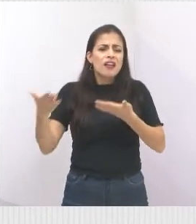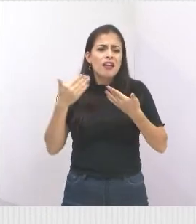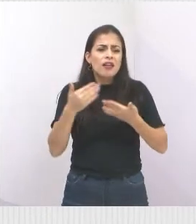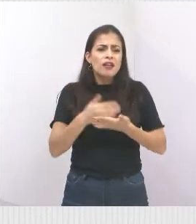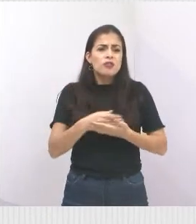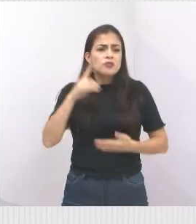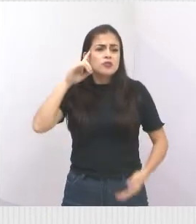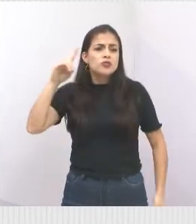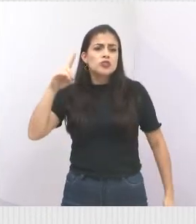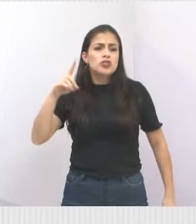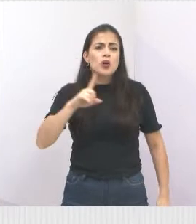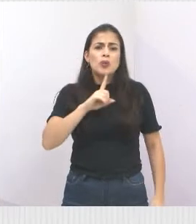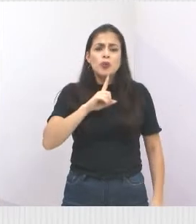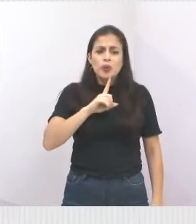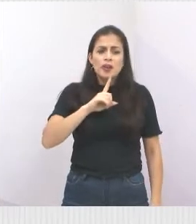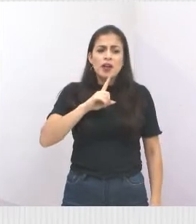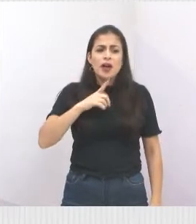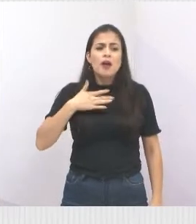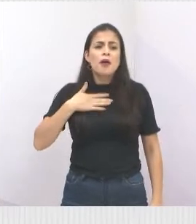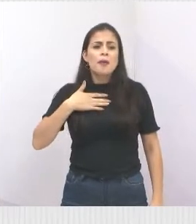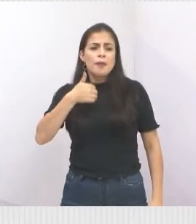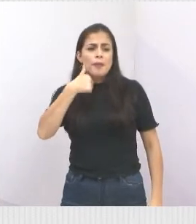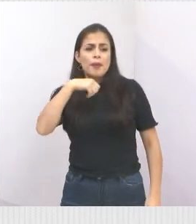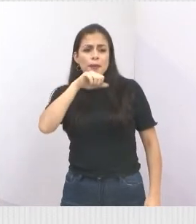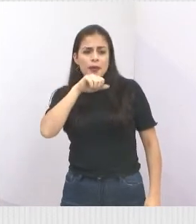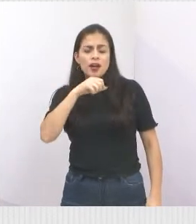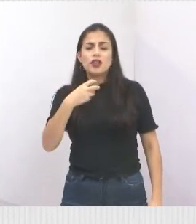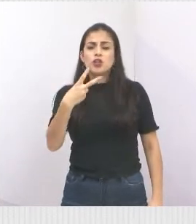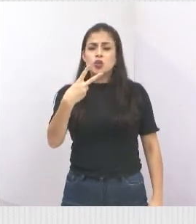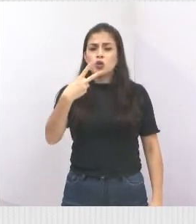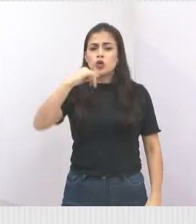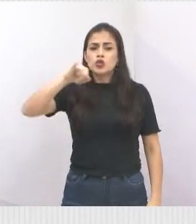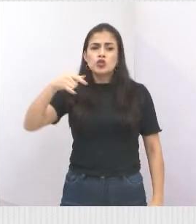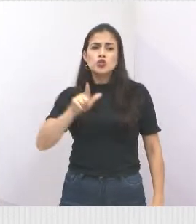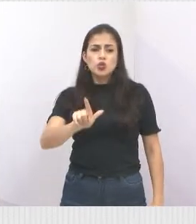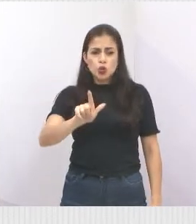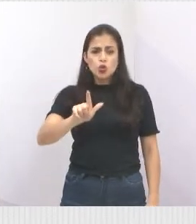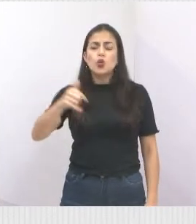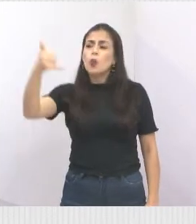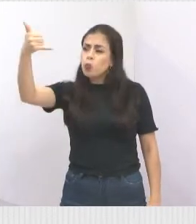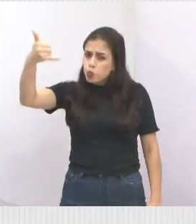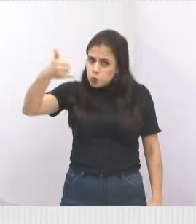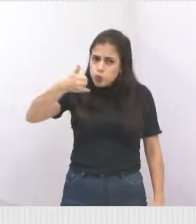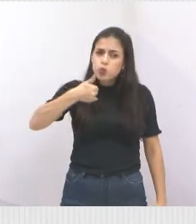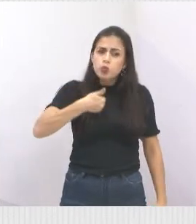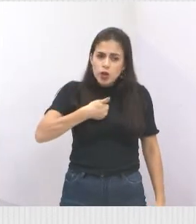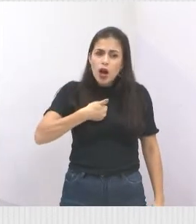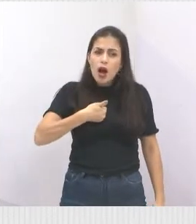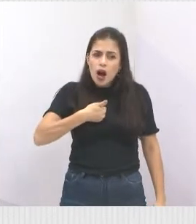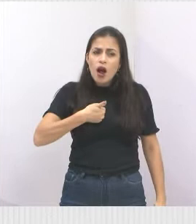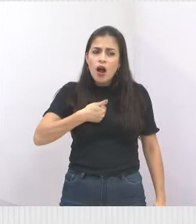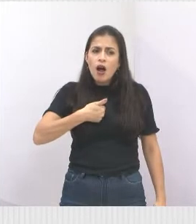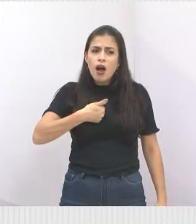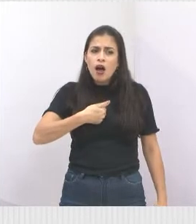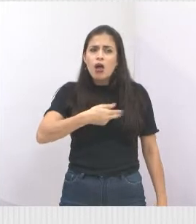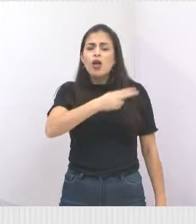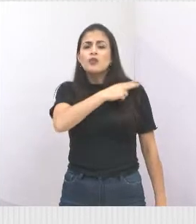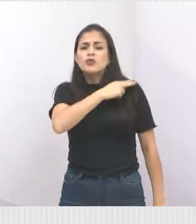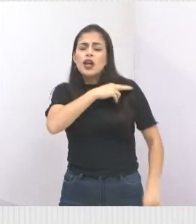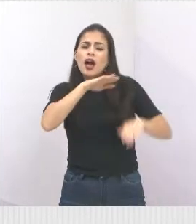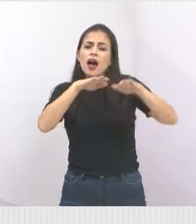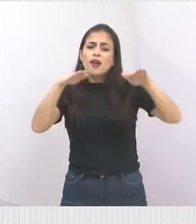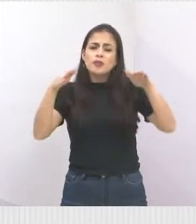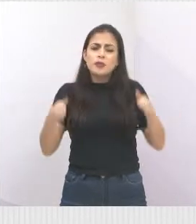da minha mãe estávamos em recesso no dia dois de julho recebi o comunicado do e o